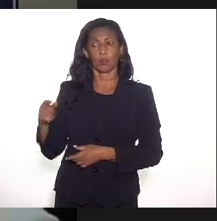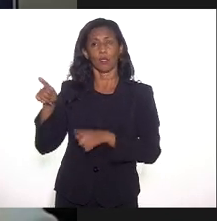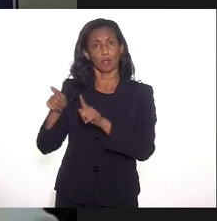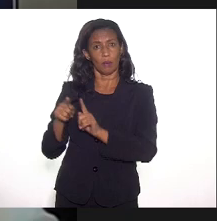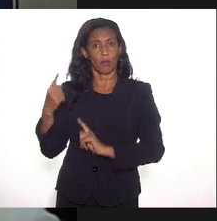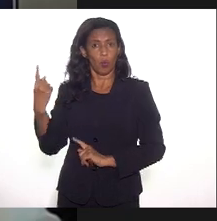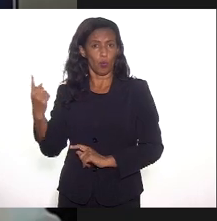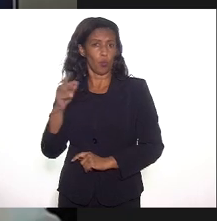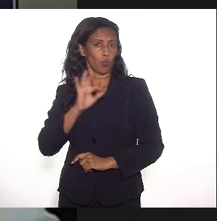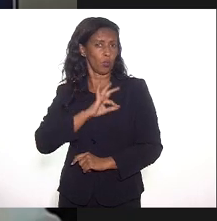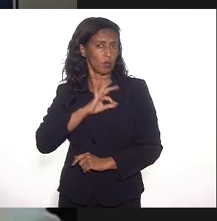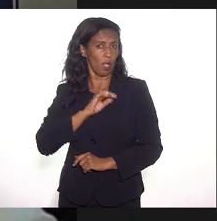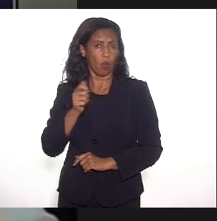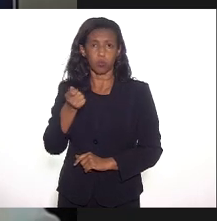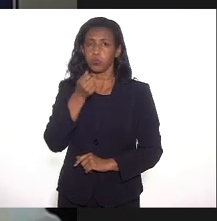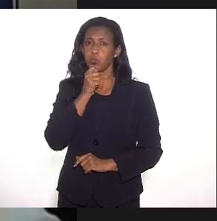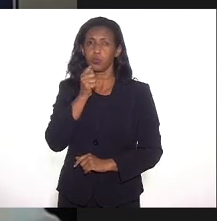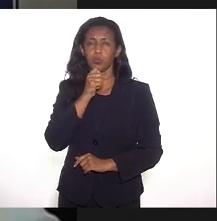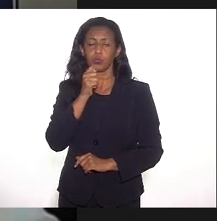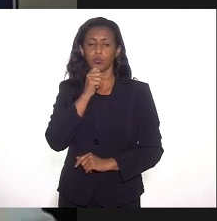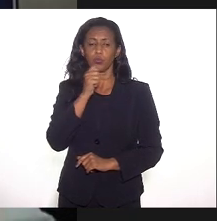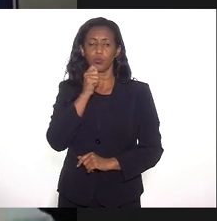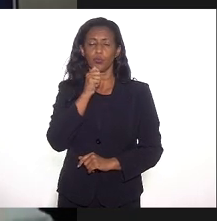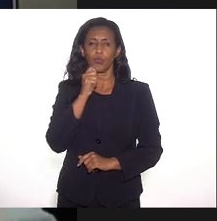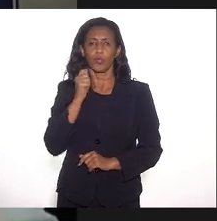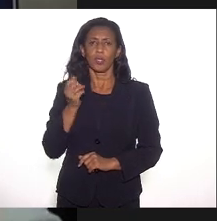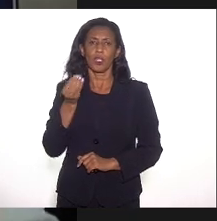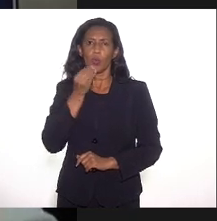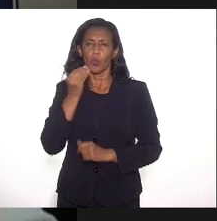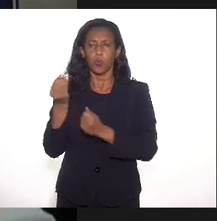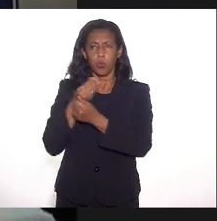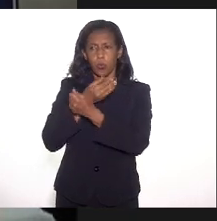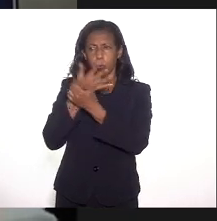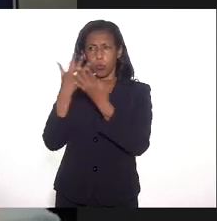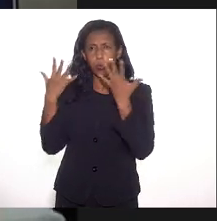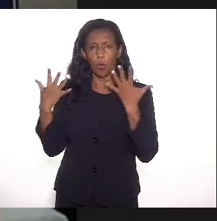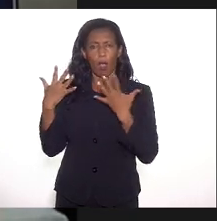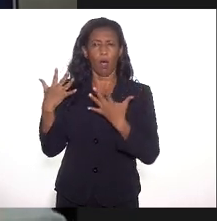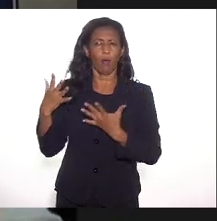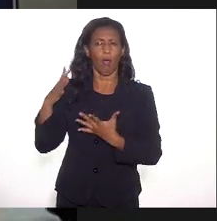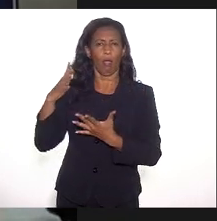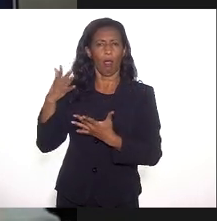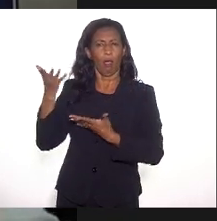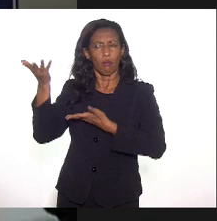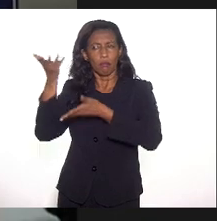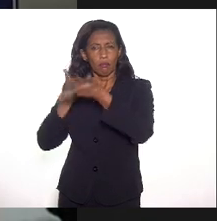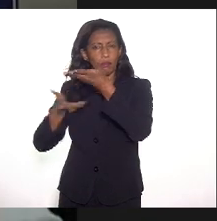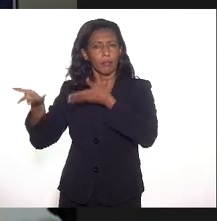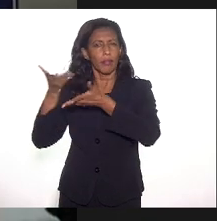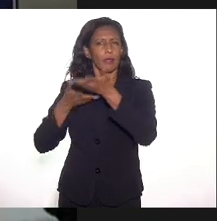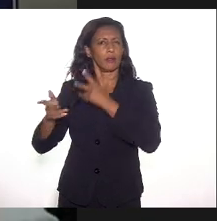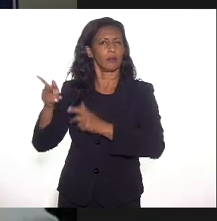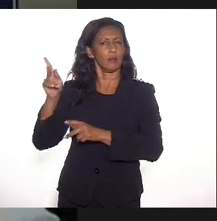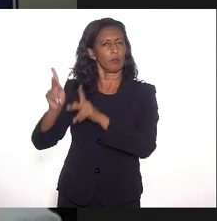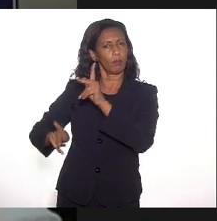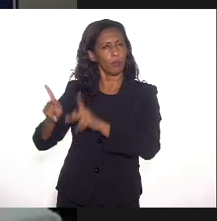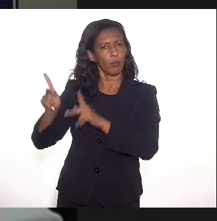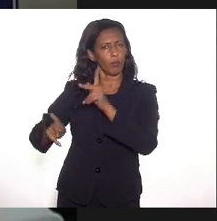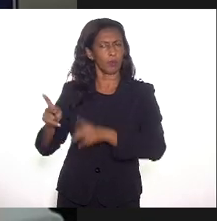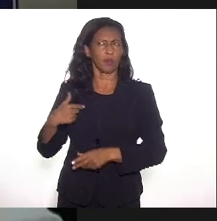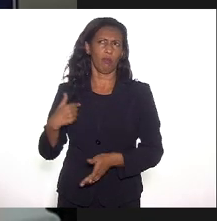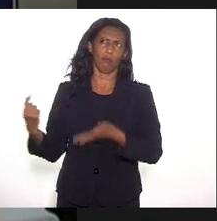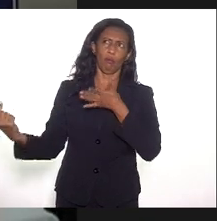policial, não terá a anuência, a forma de interação da nossa população. Eu fico